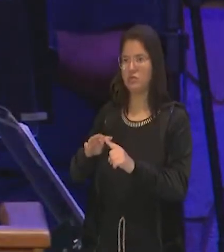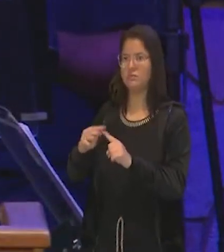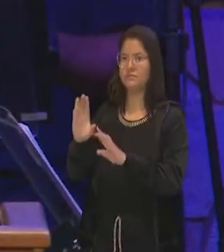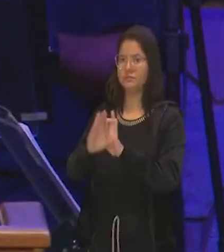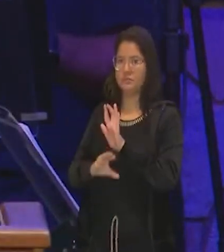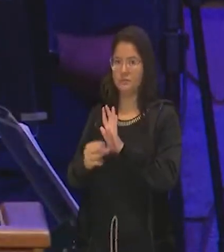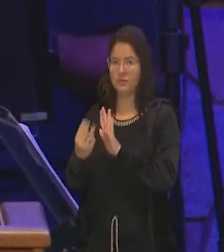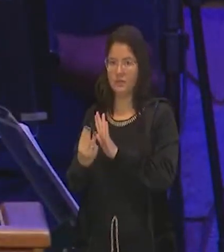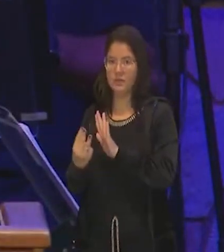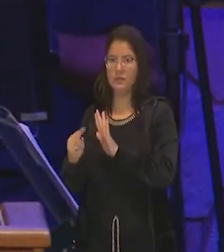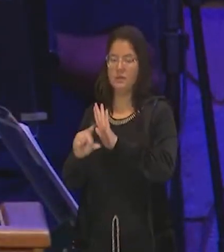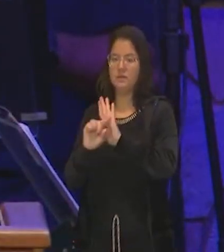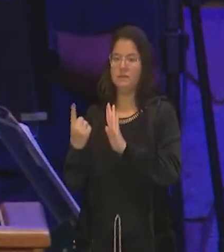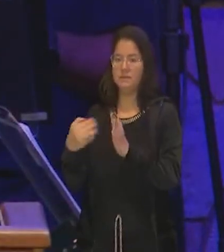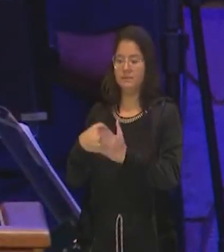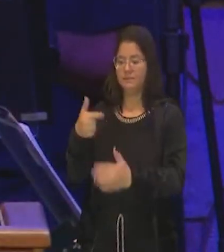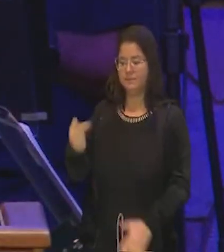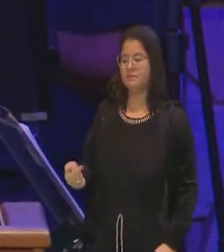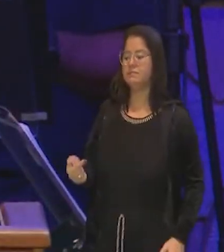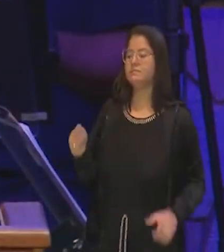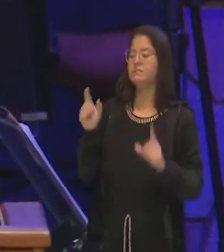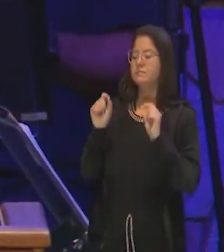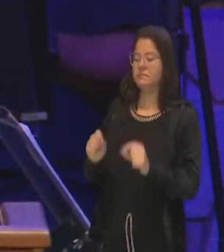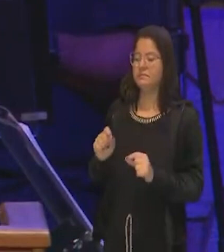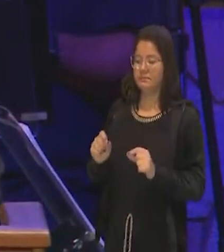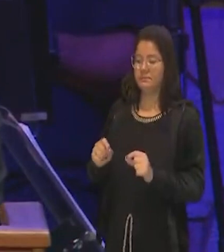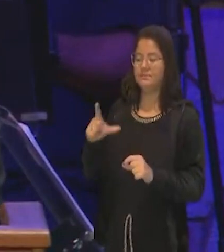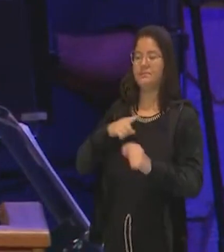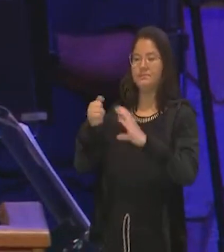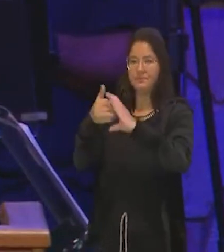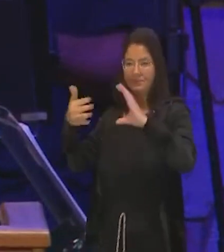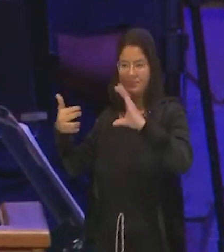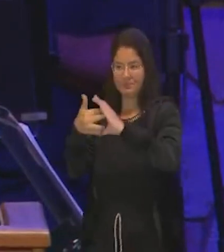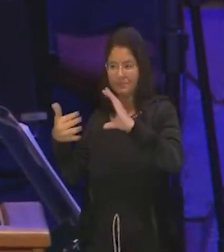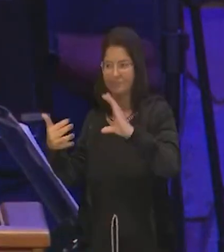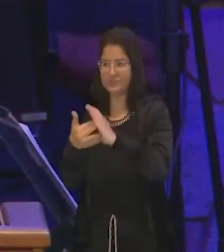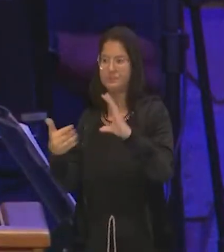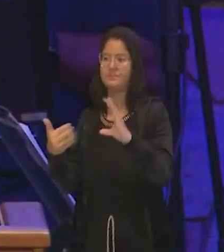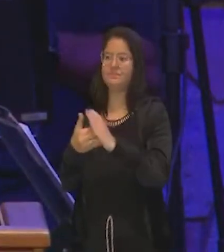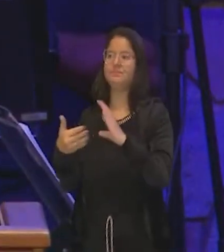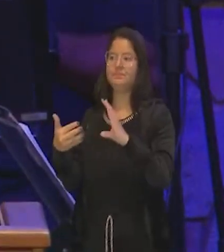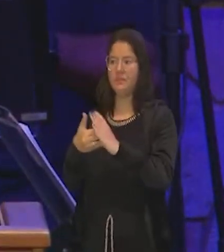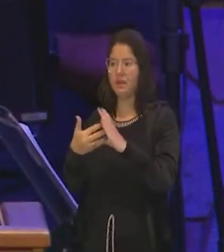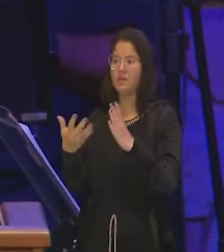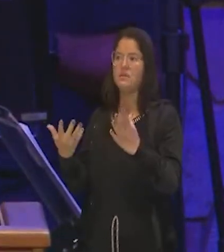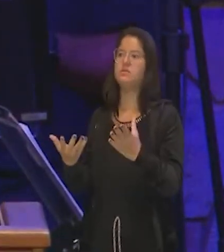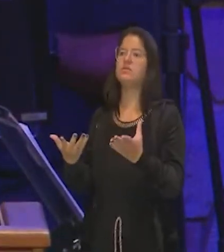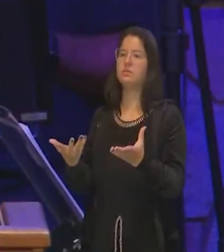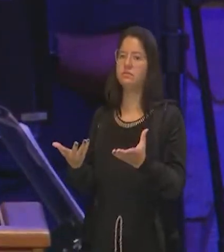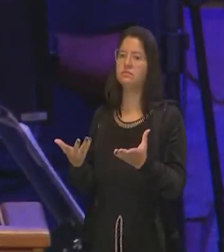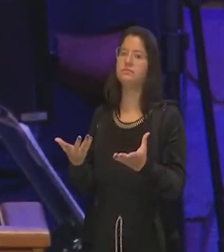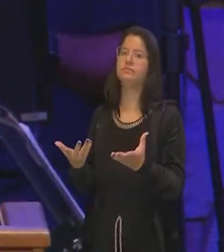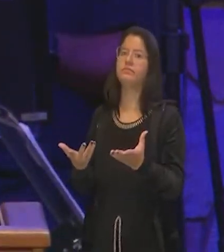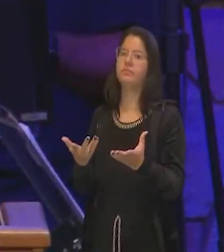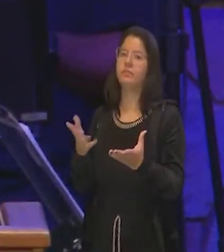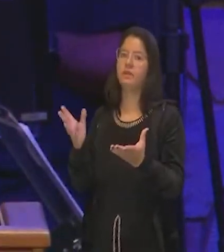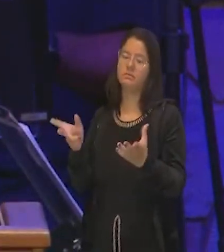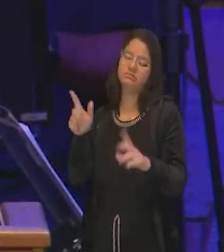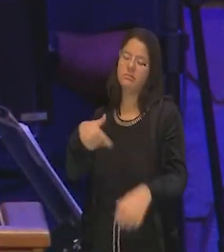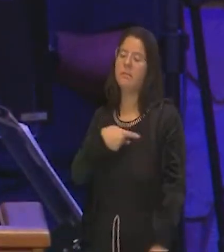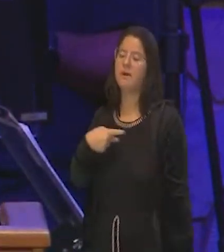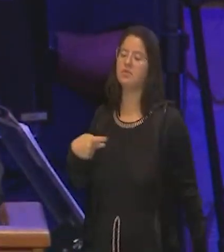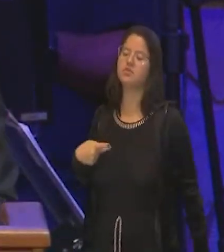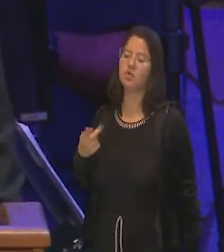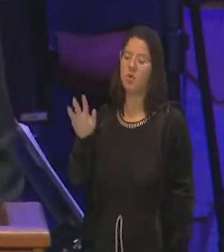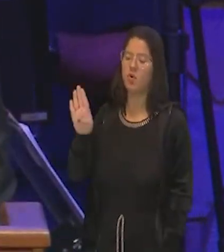ao verso de número 7, onde encontramos as qualificações para o bispo. Entende-se pastor, porque esta